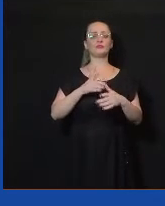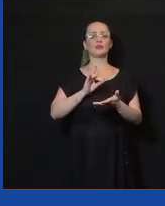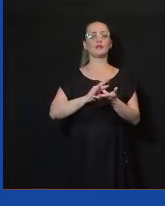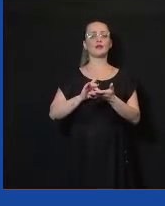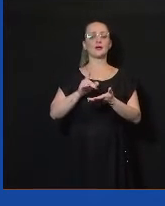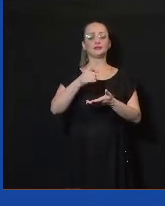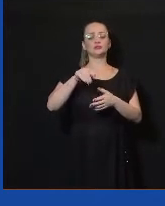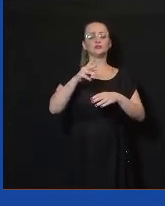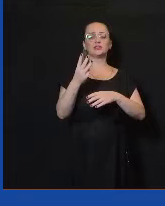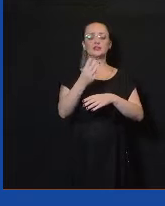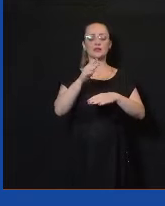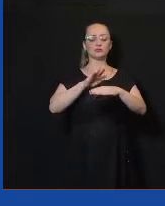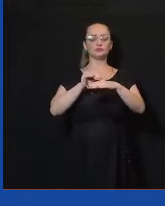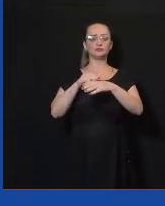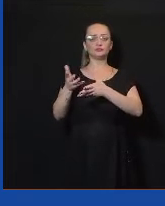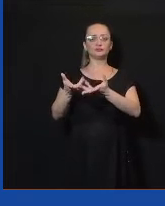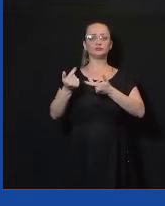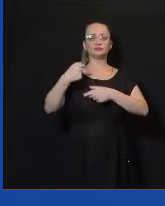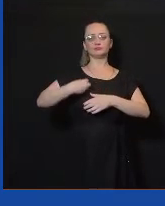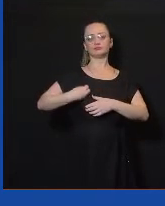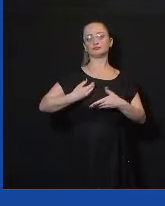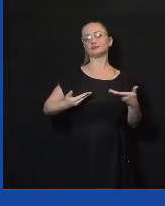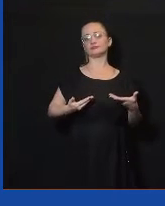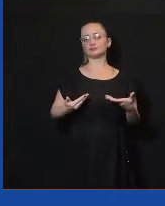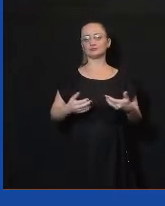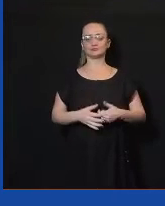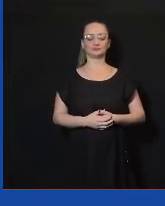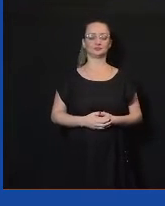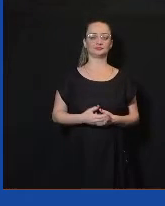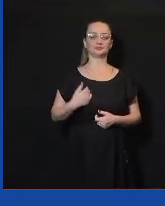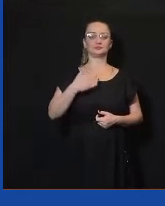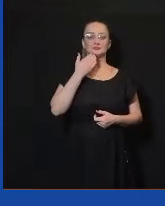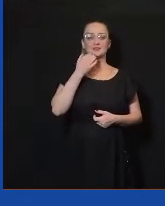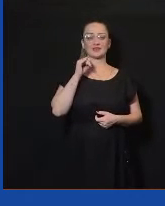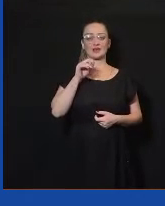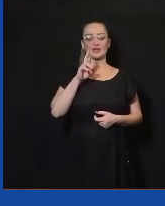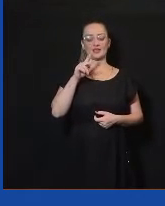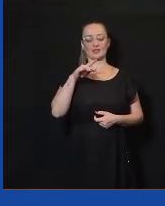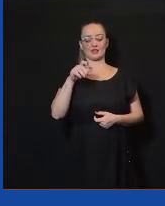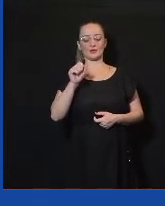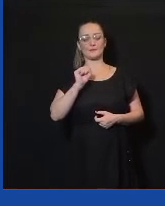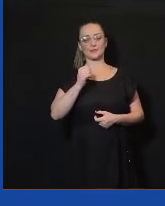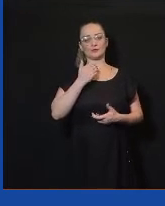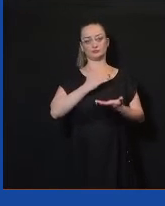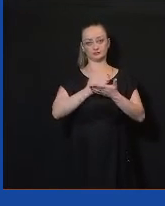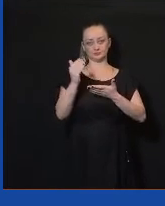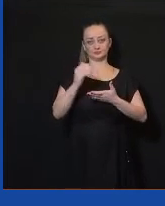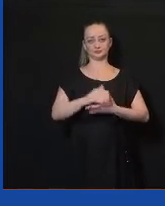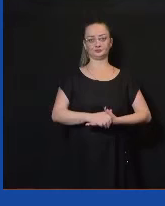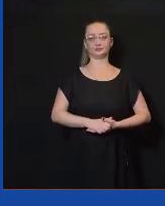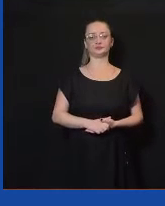foram chamadas para estar aqui? Queria pedir se a Renata pode começar.